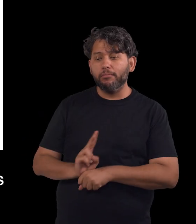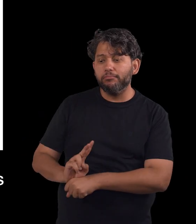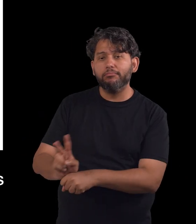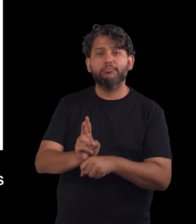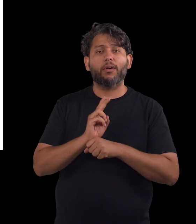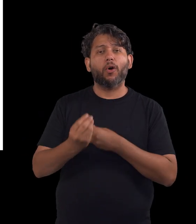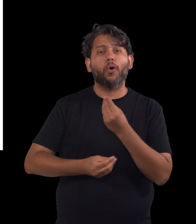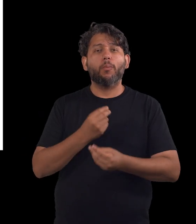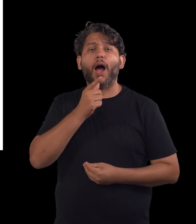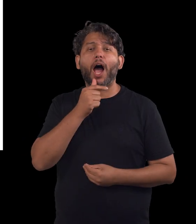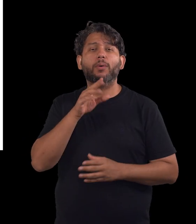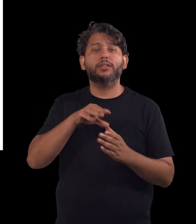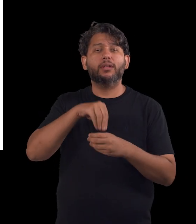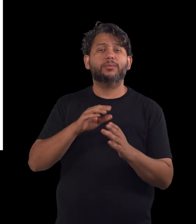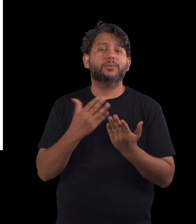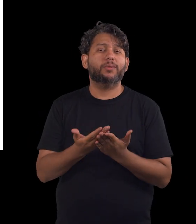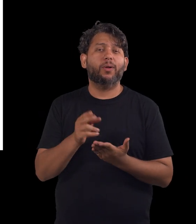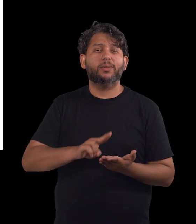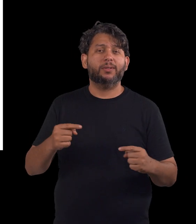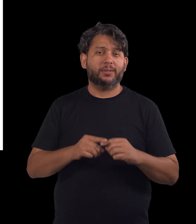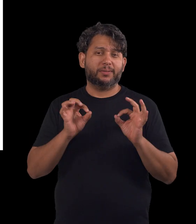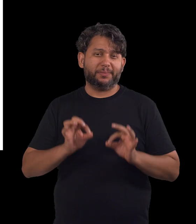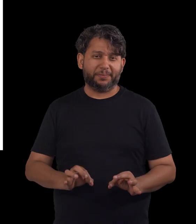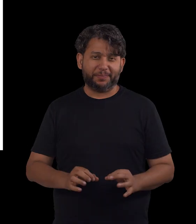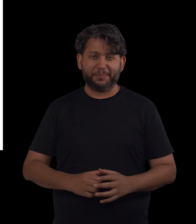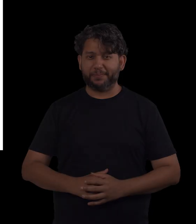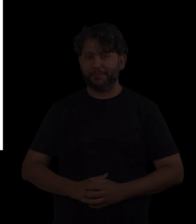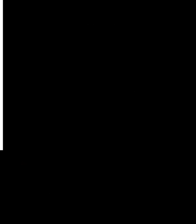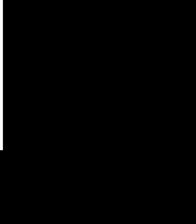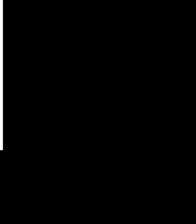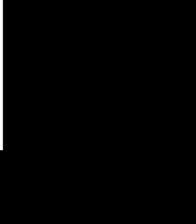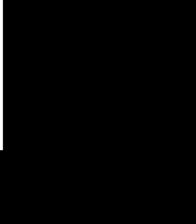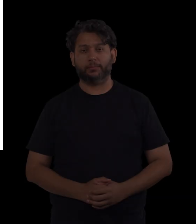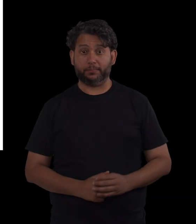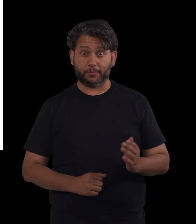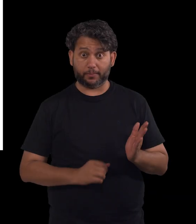de monitoramento do uso de água no cotidiano escolar e na vida.